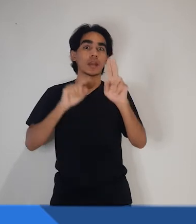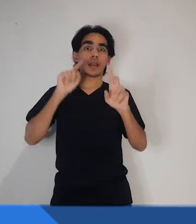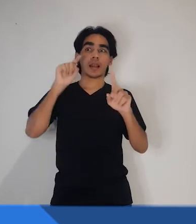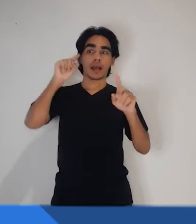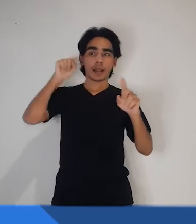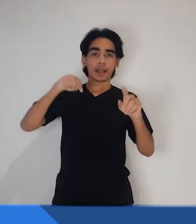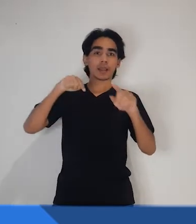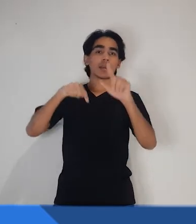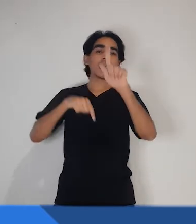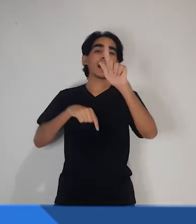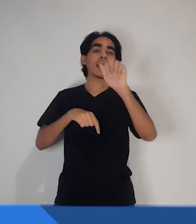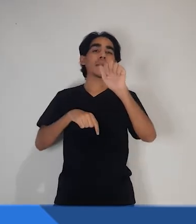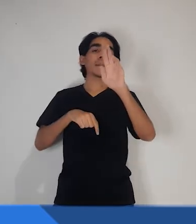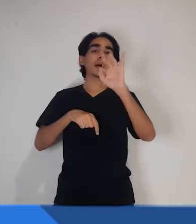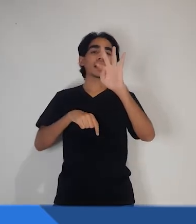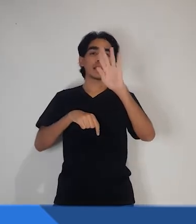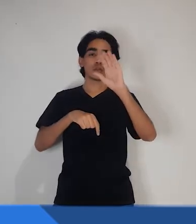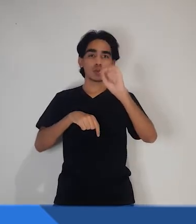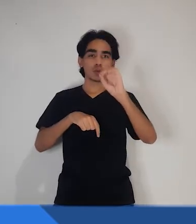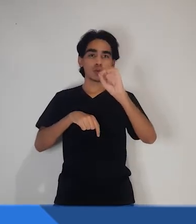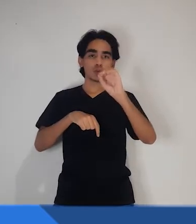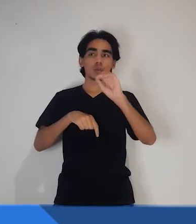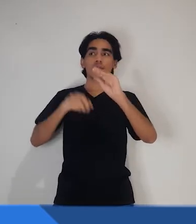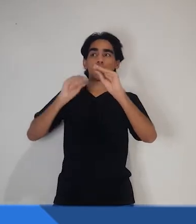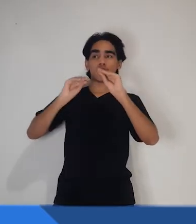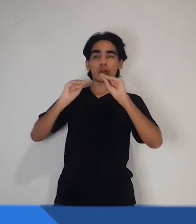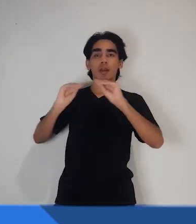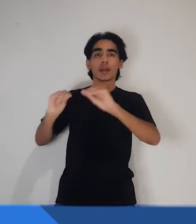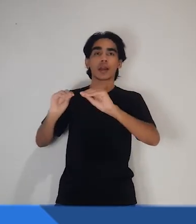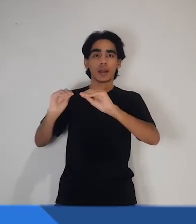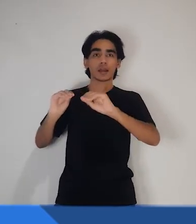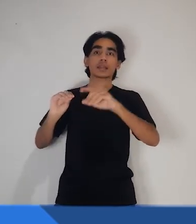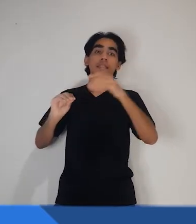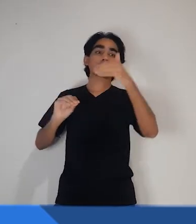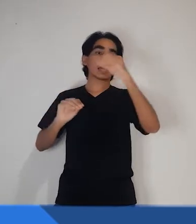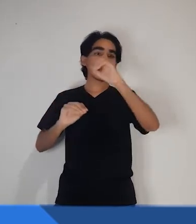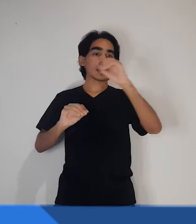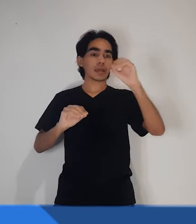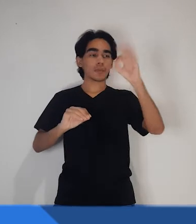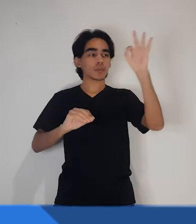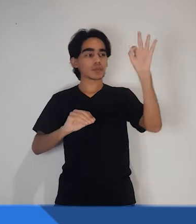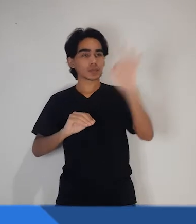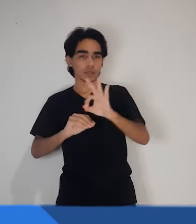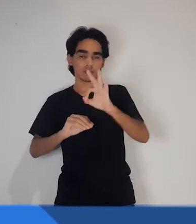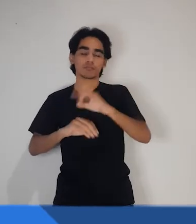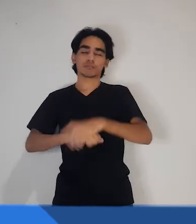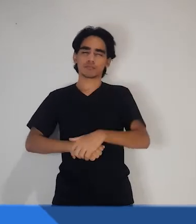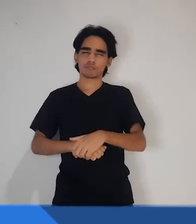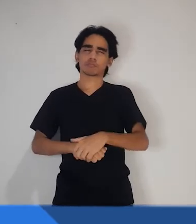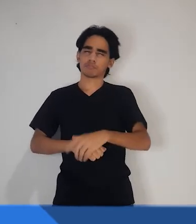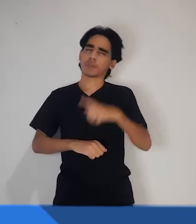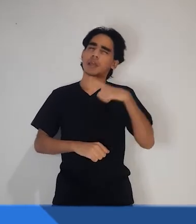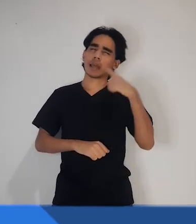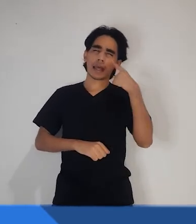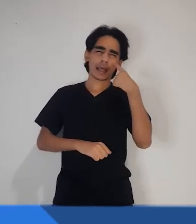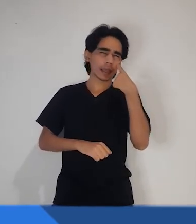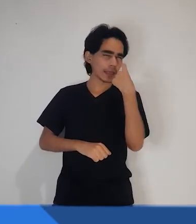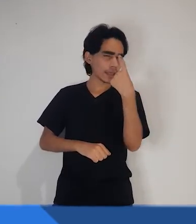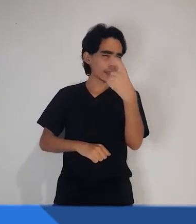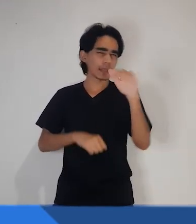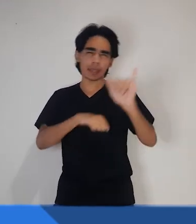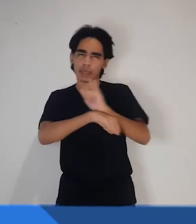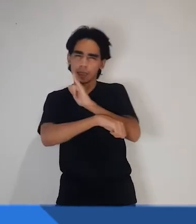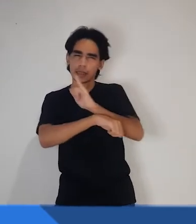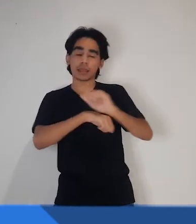no gabarito. Rótulo e vou dar 100% para ele. Aqui tem uma jogada